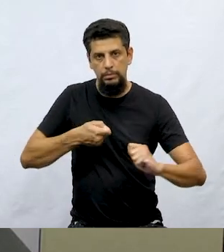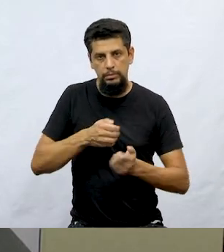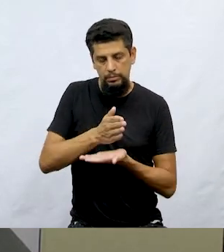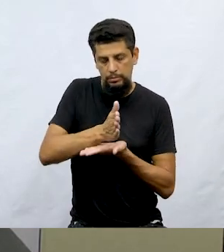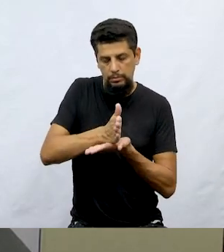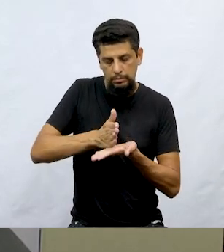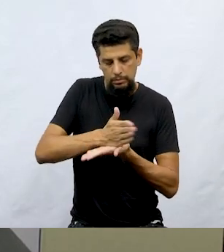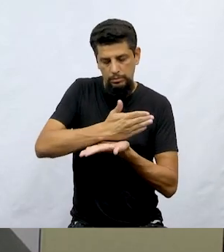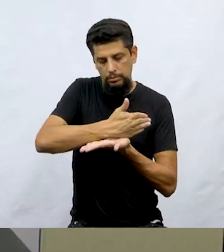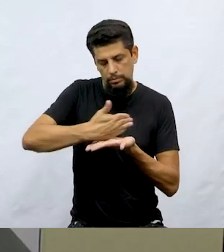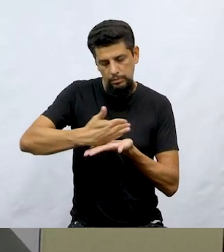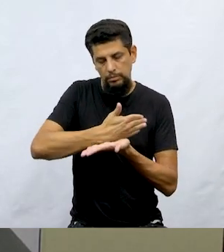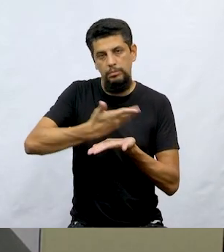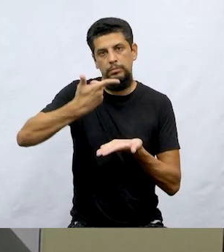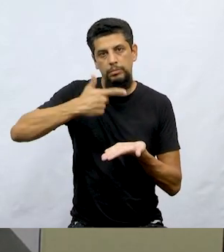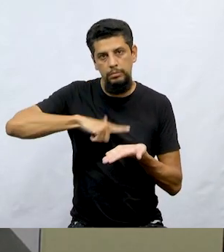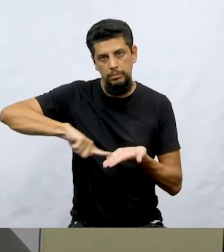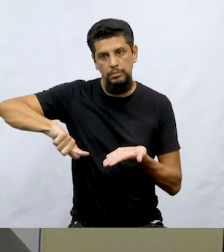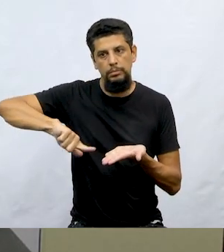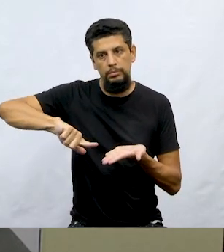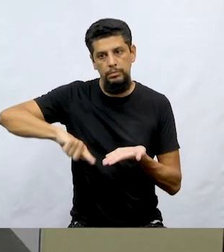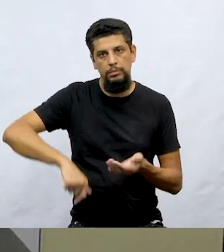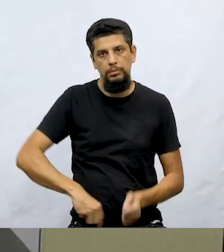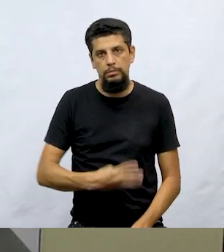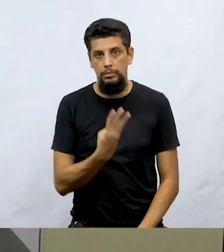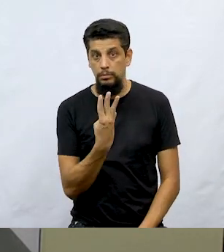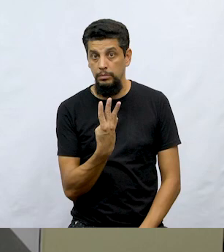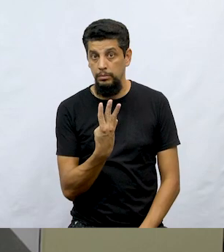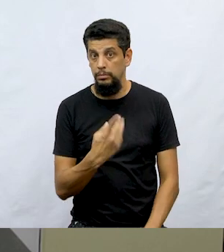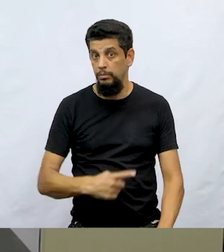E dividir no meio de novo.